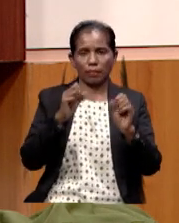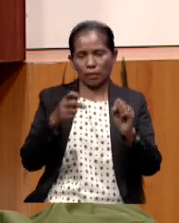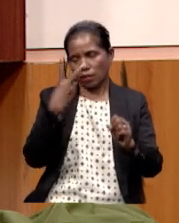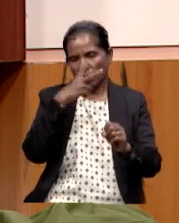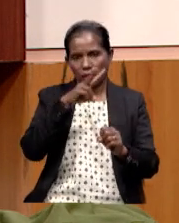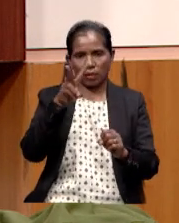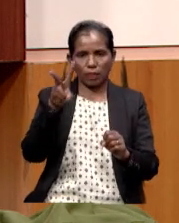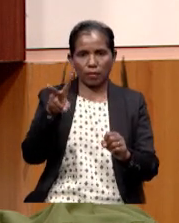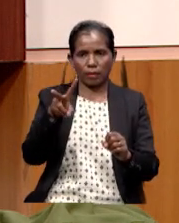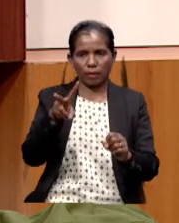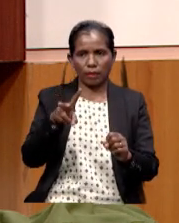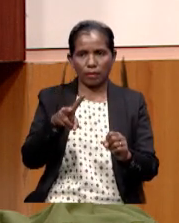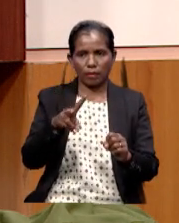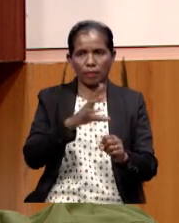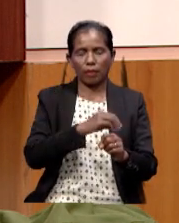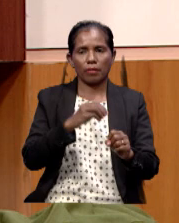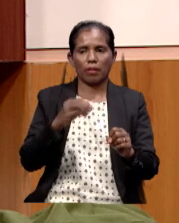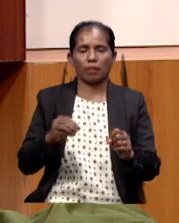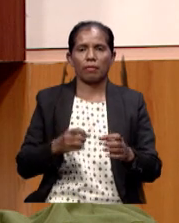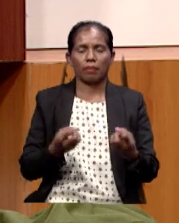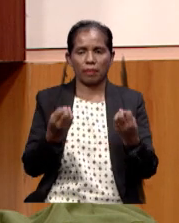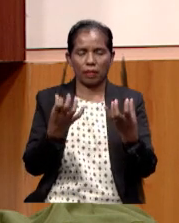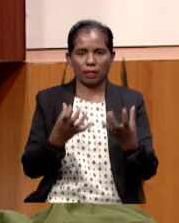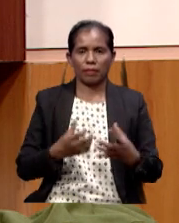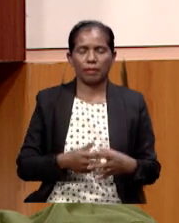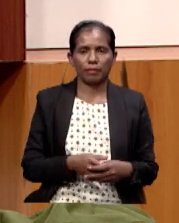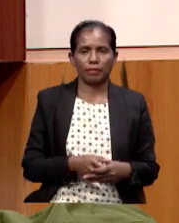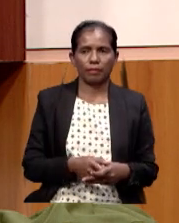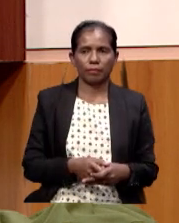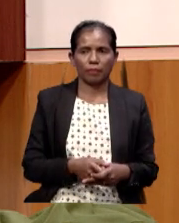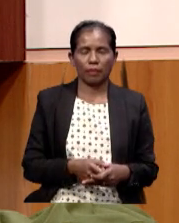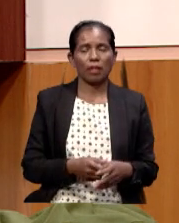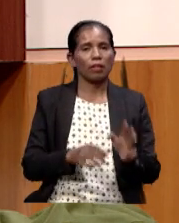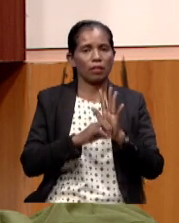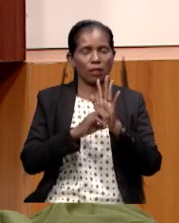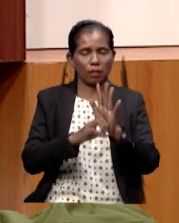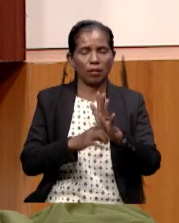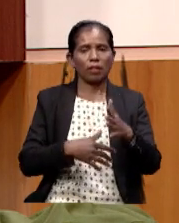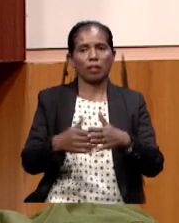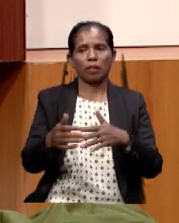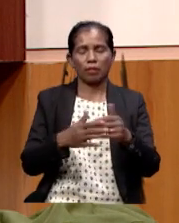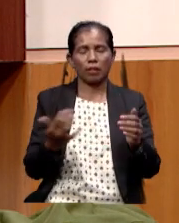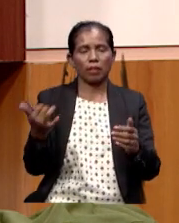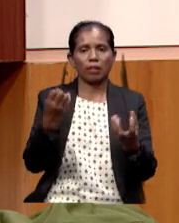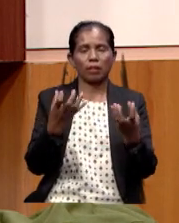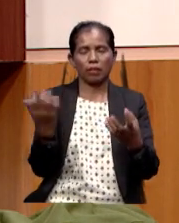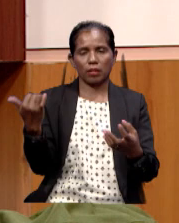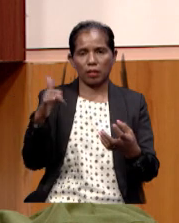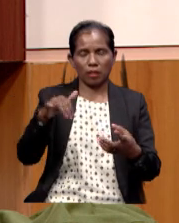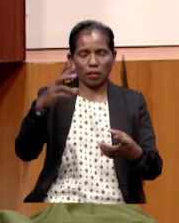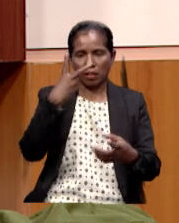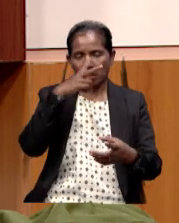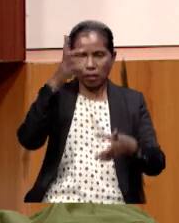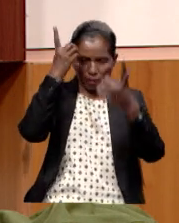ou legislações baraco. Por exemplo, da Labara, cidadão ainda nem sente que a decisão